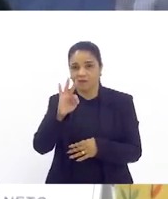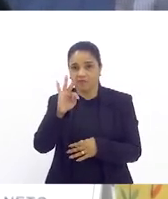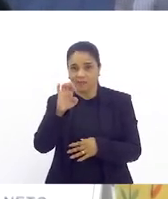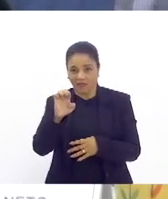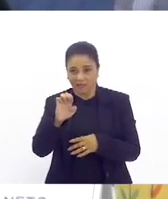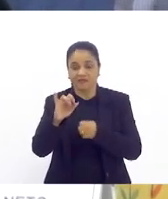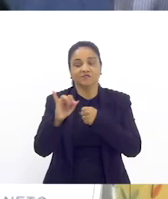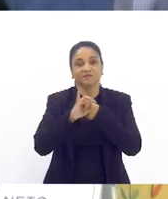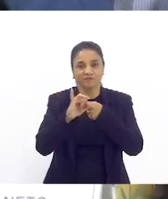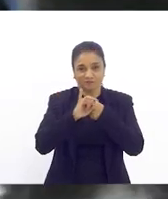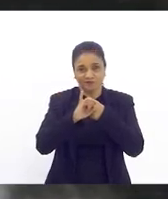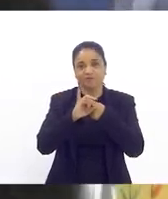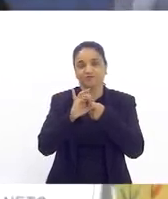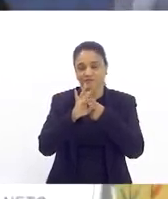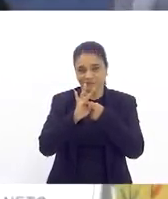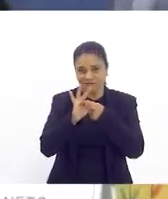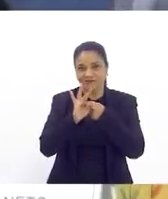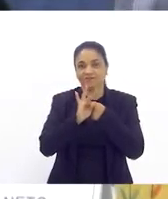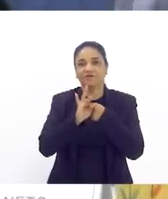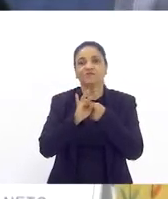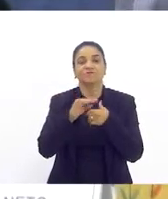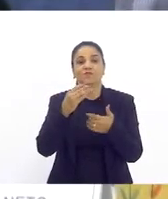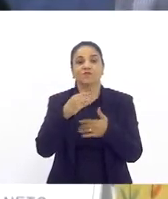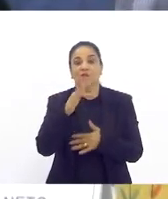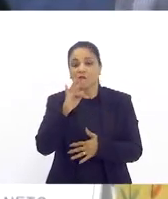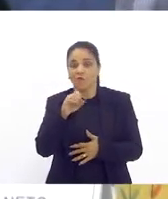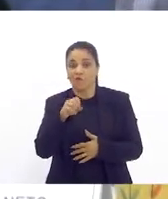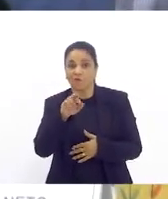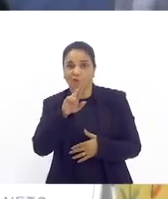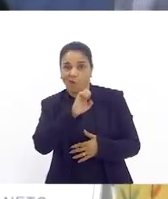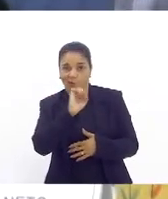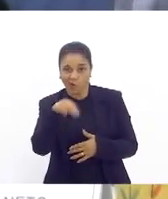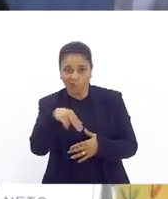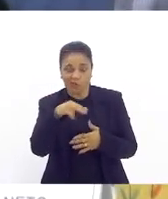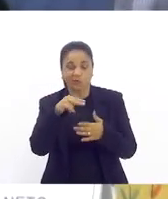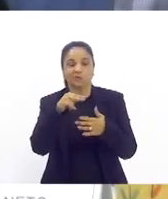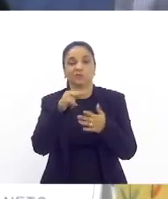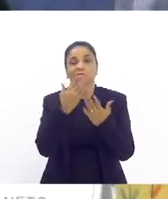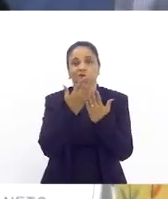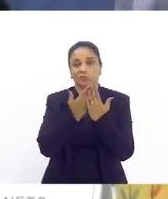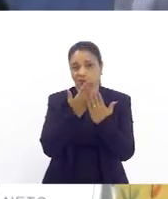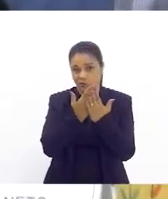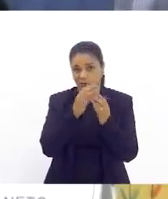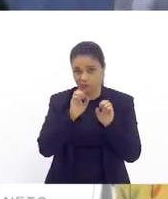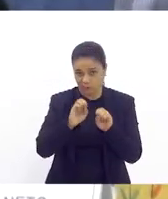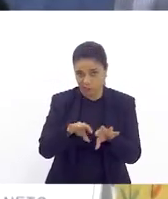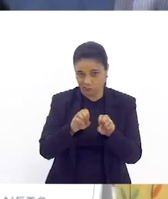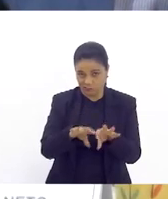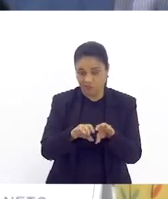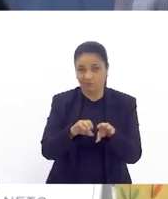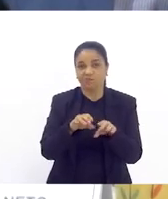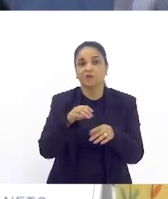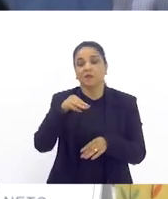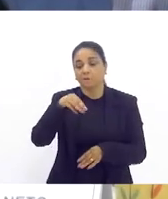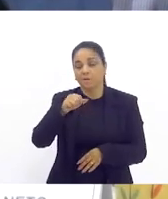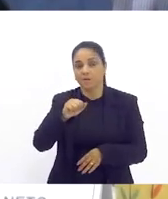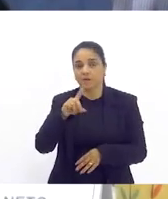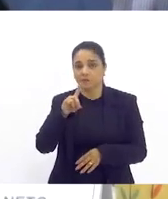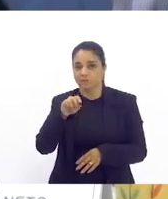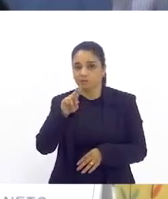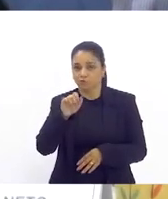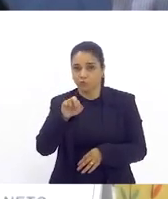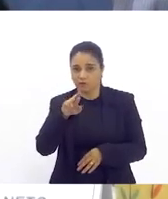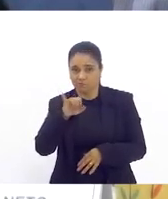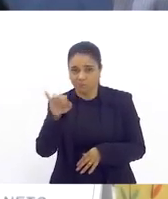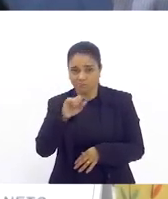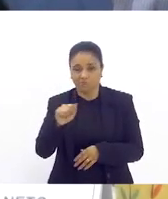nossa querida representante do fórum Estadual de Educação o Madureira também e a na